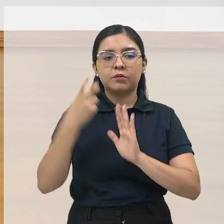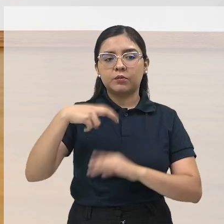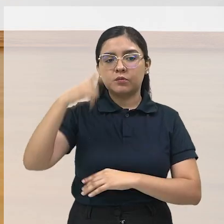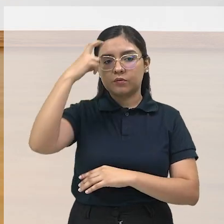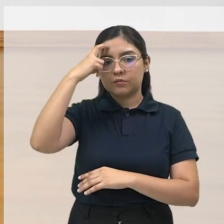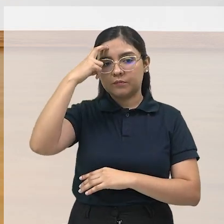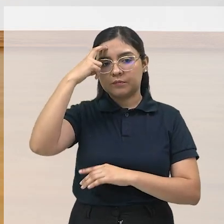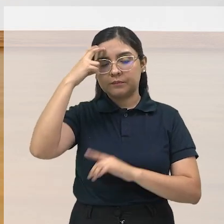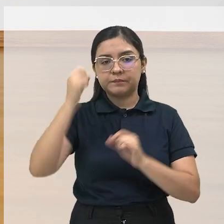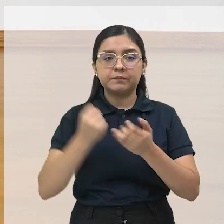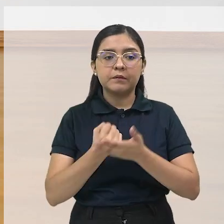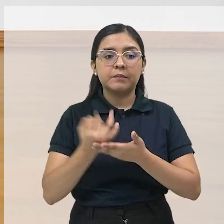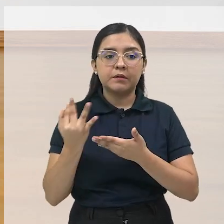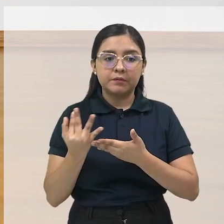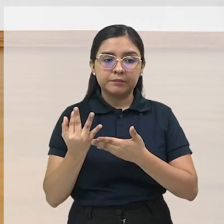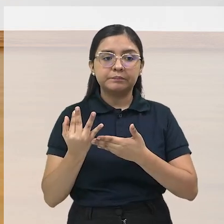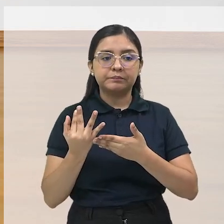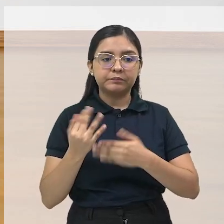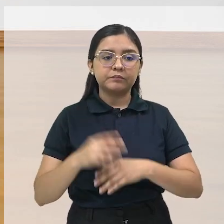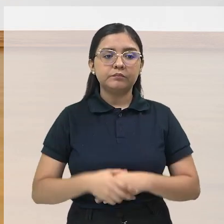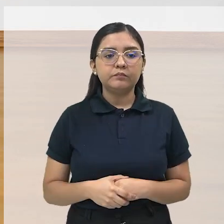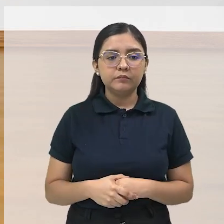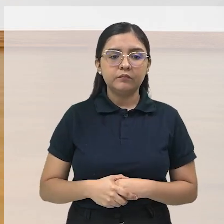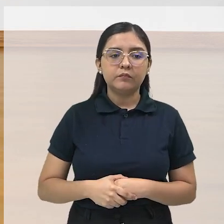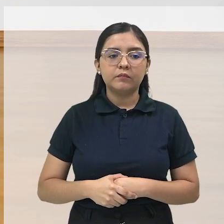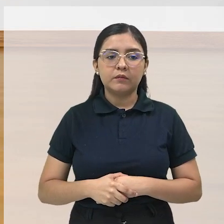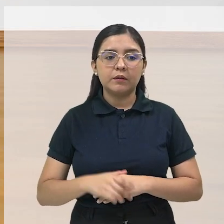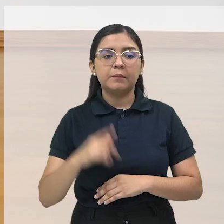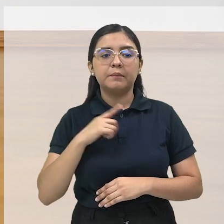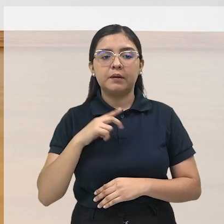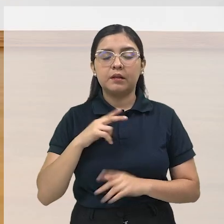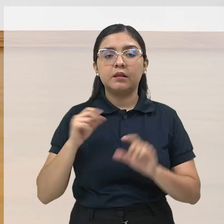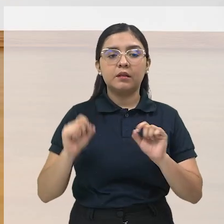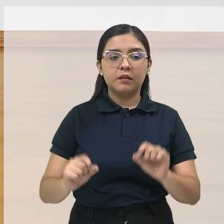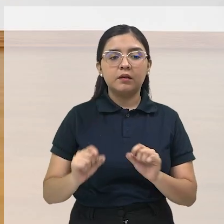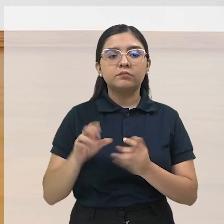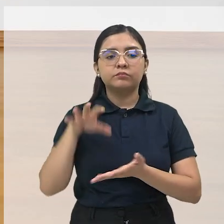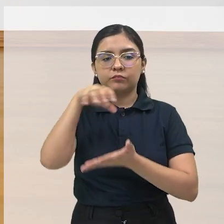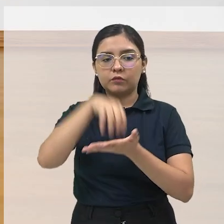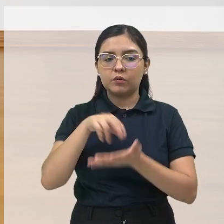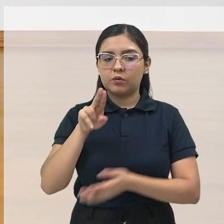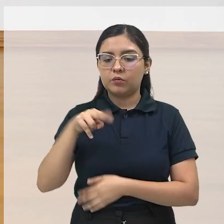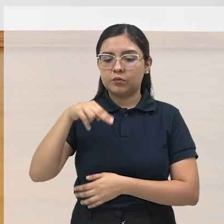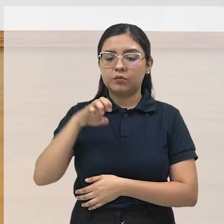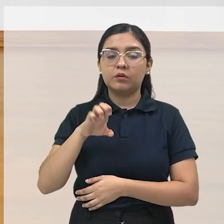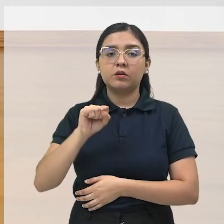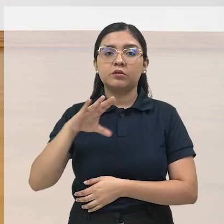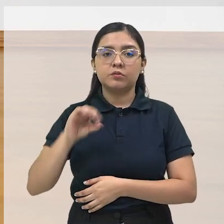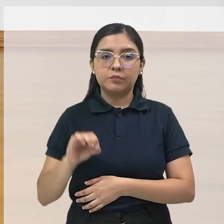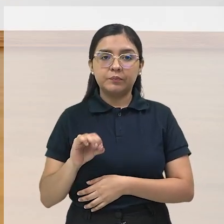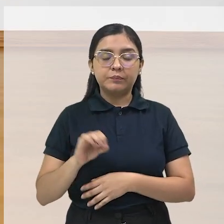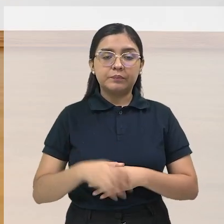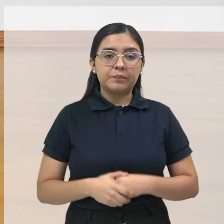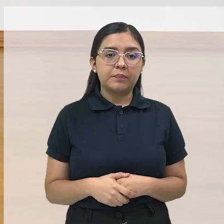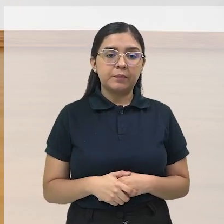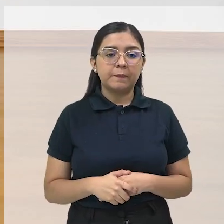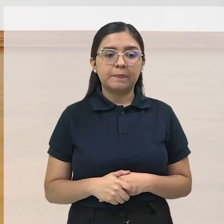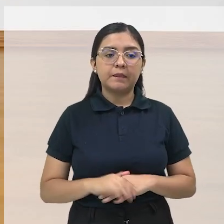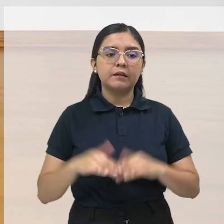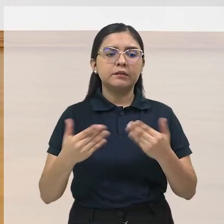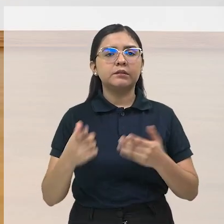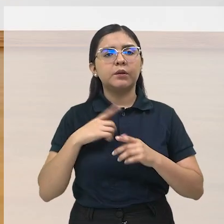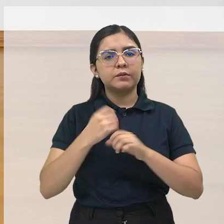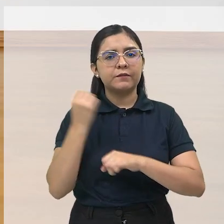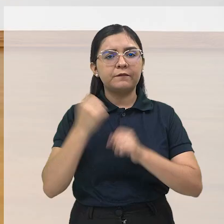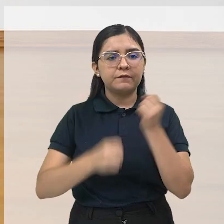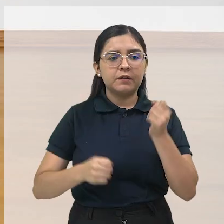Patrimônio Cultural Imaterial da Humanidade pela Organização das Nações Unidas, que é a Unesco. O frevo